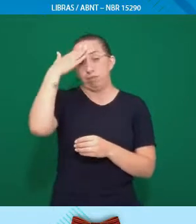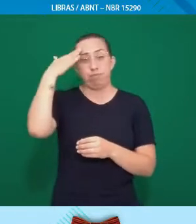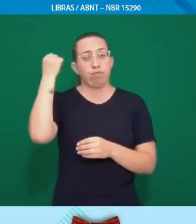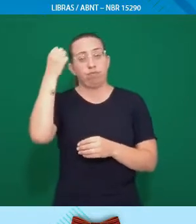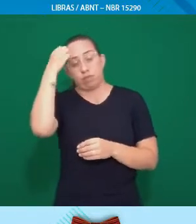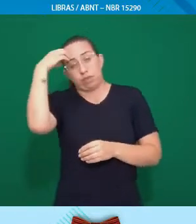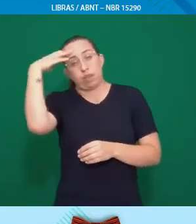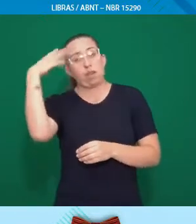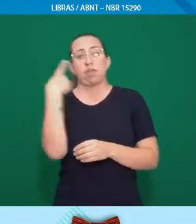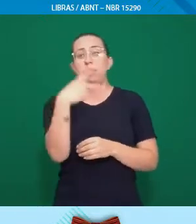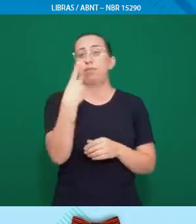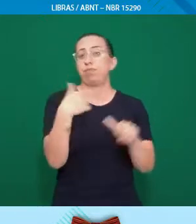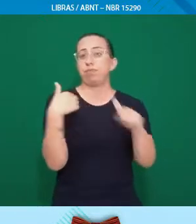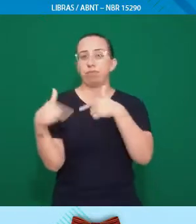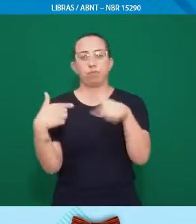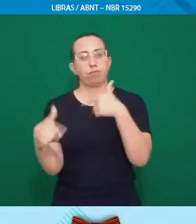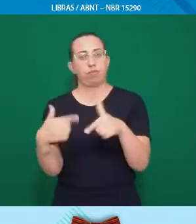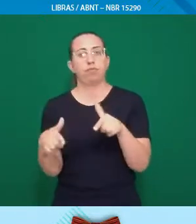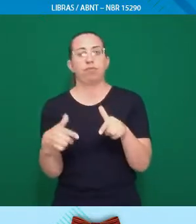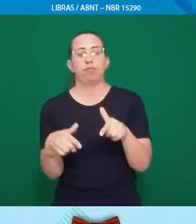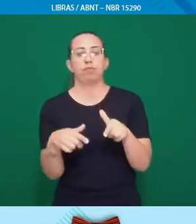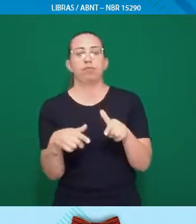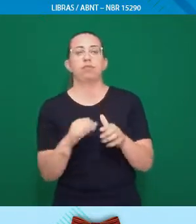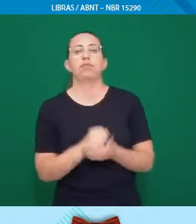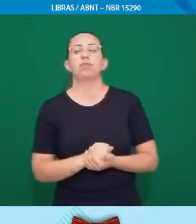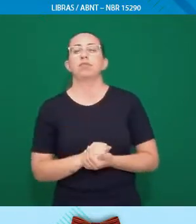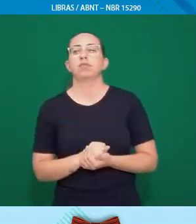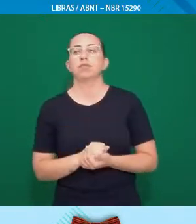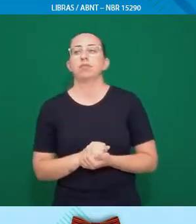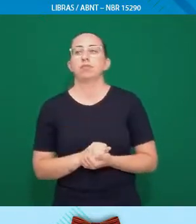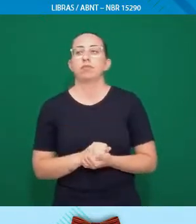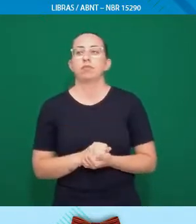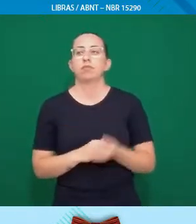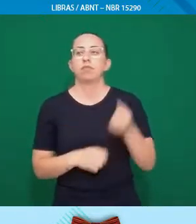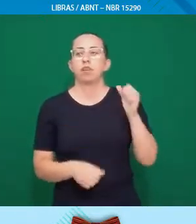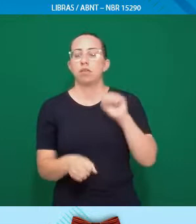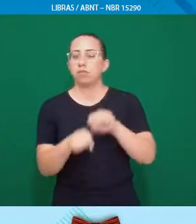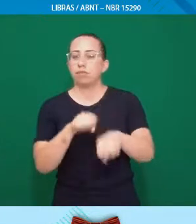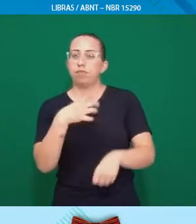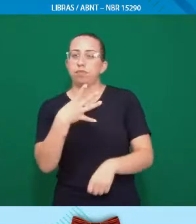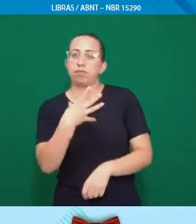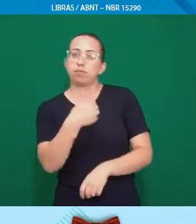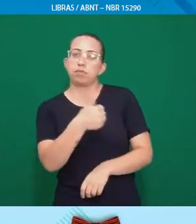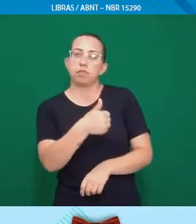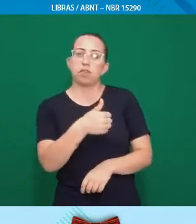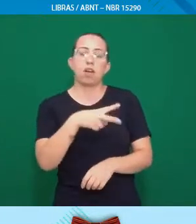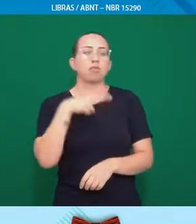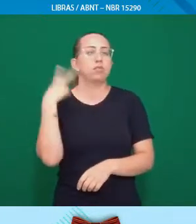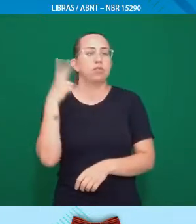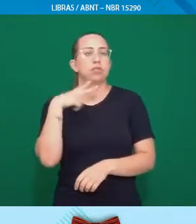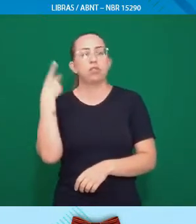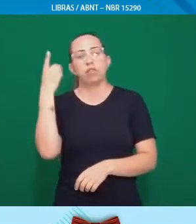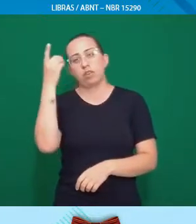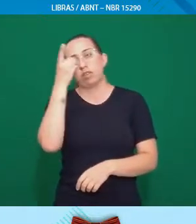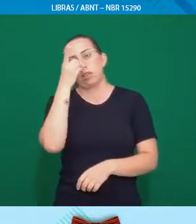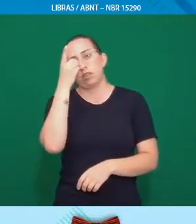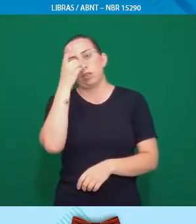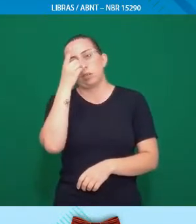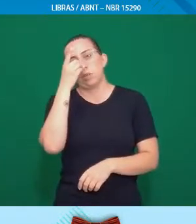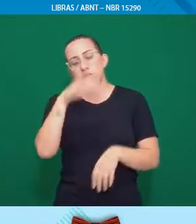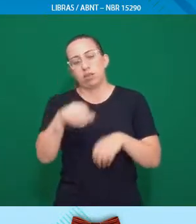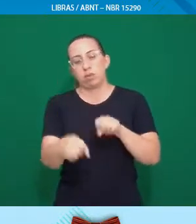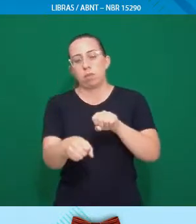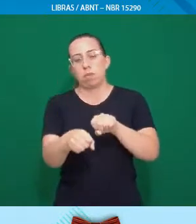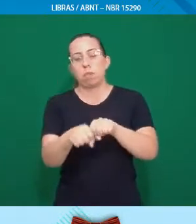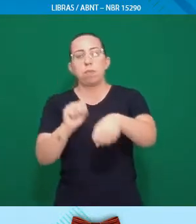o trabalho dessa excelente profissional a Moção 41/2001 do vereador Marcelo Dal molin Moção de